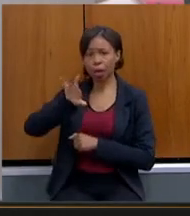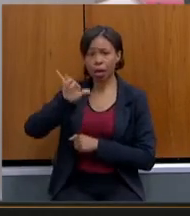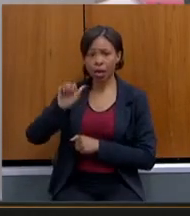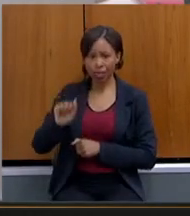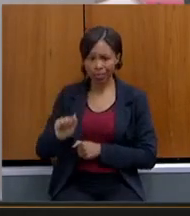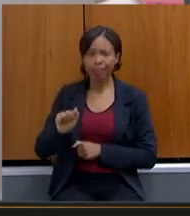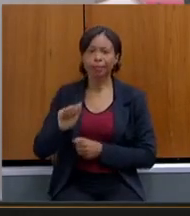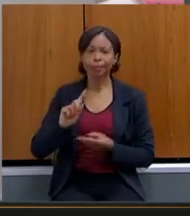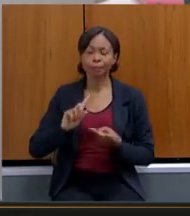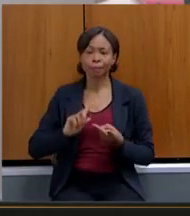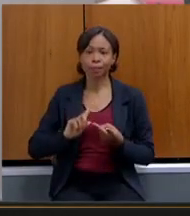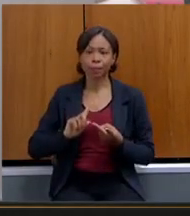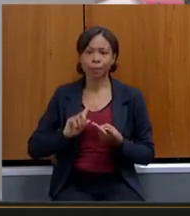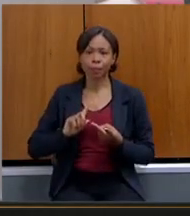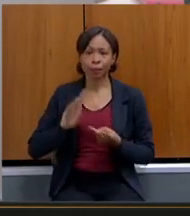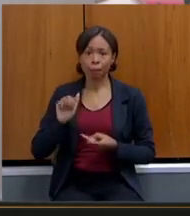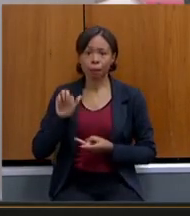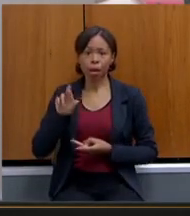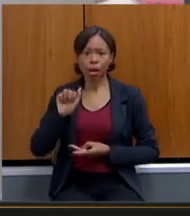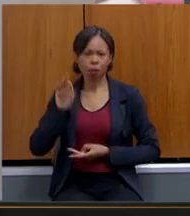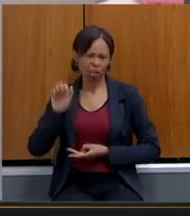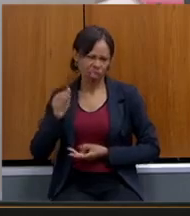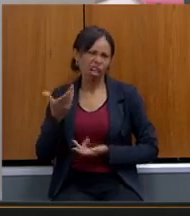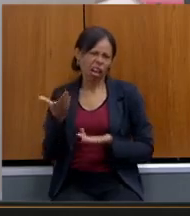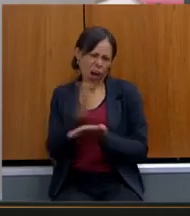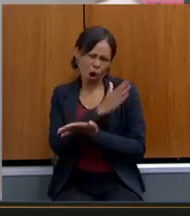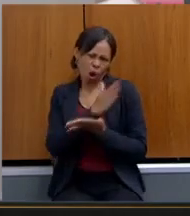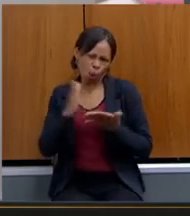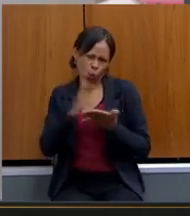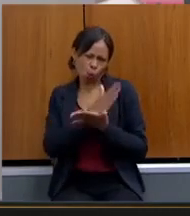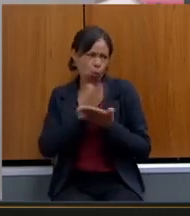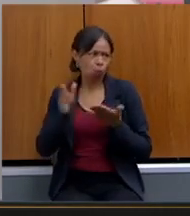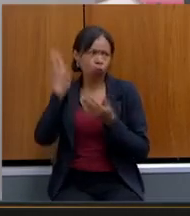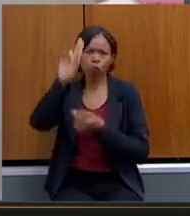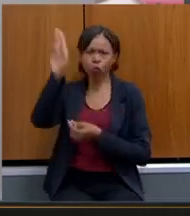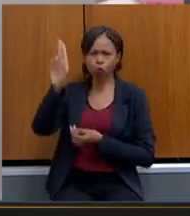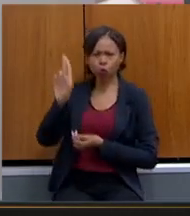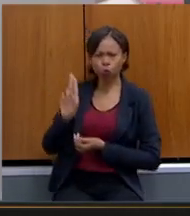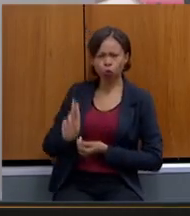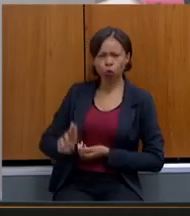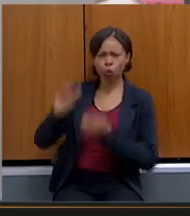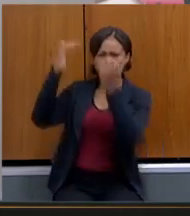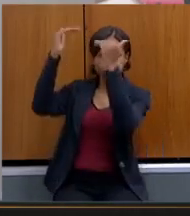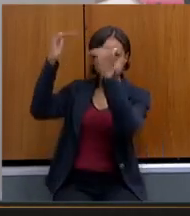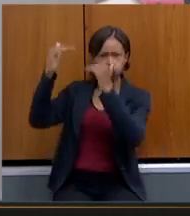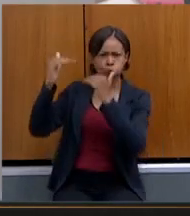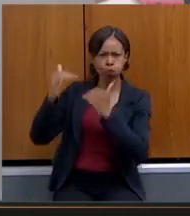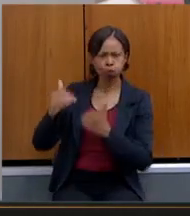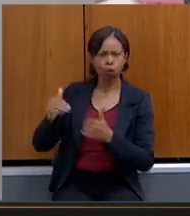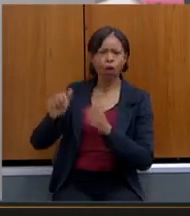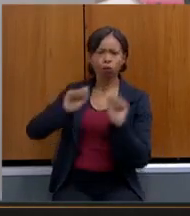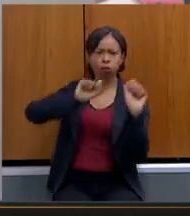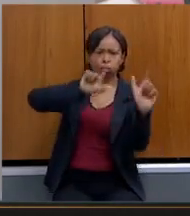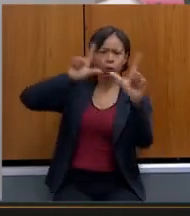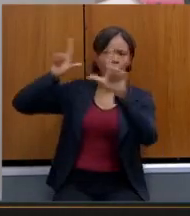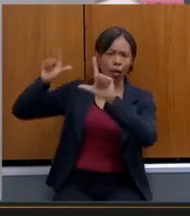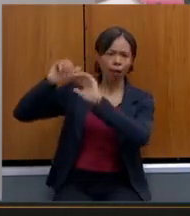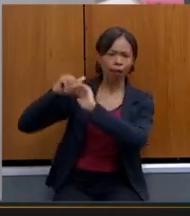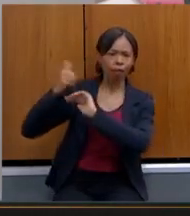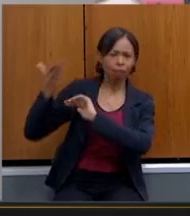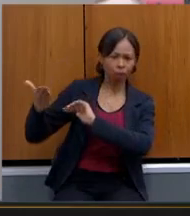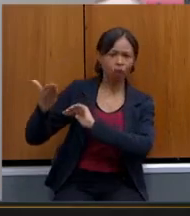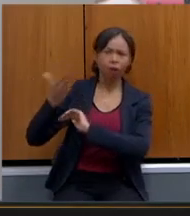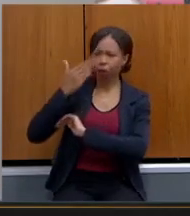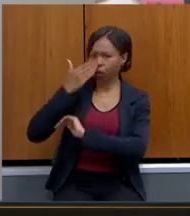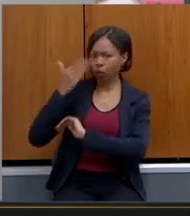Bárbara de Resende são os nomes que estão no o material que ficou durante todo o tempo